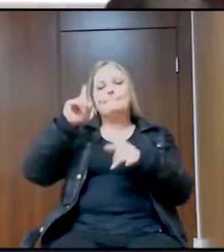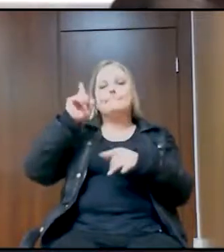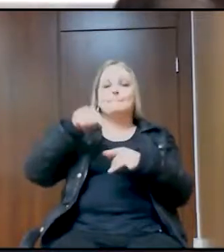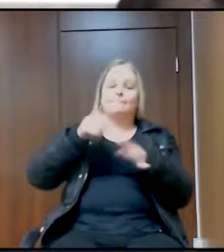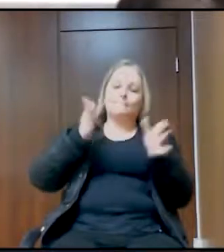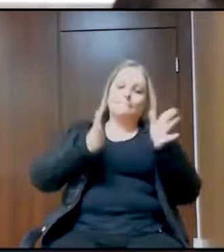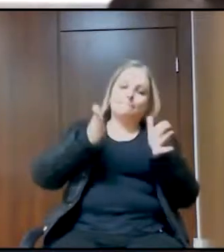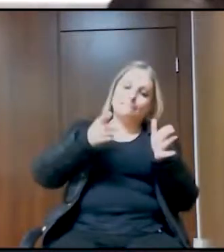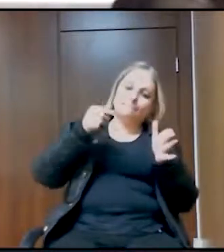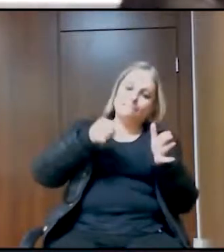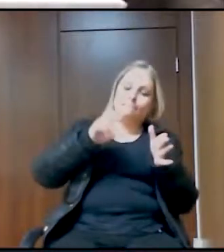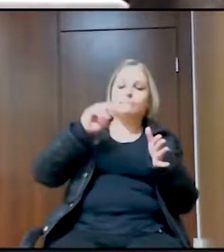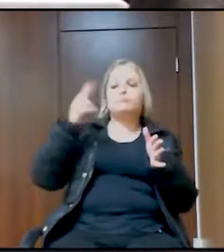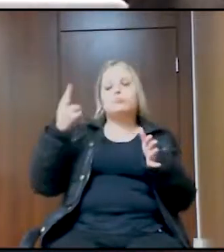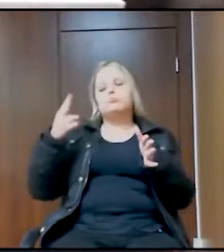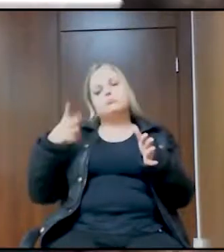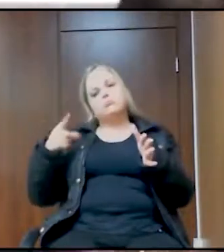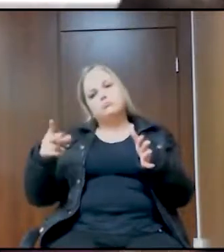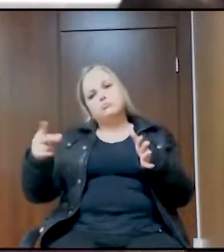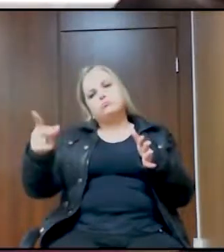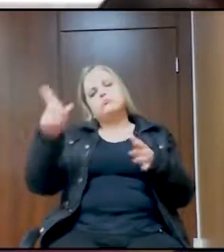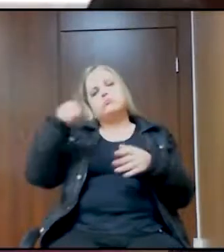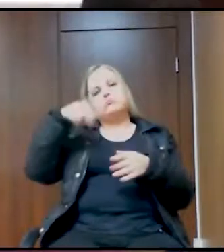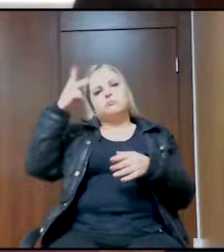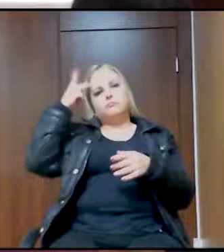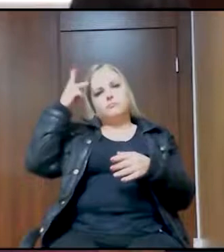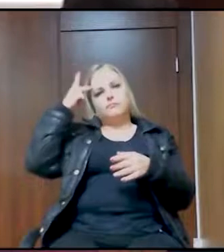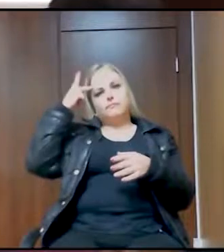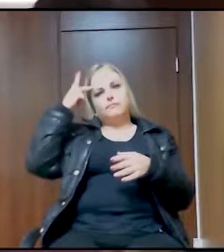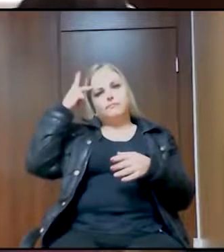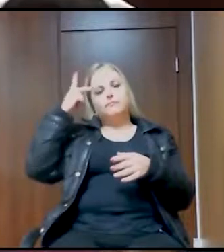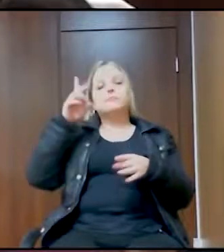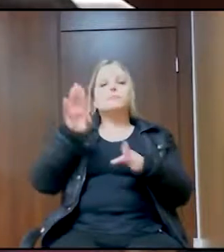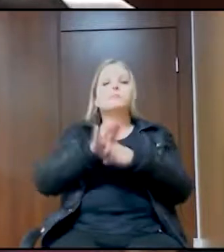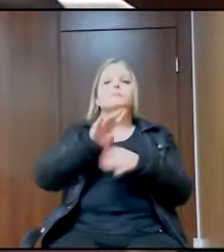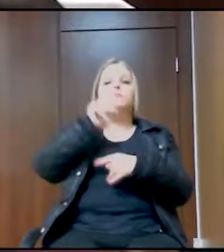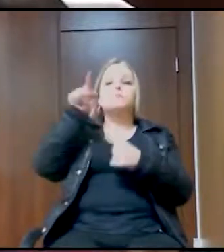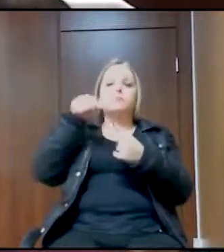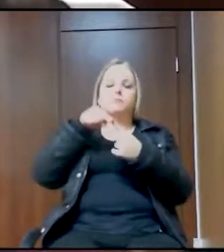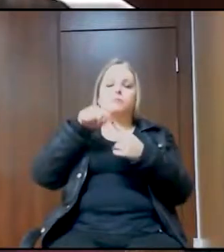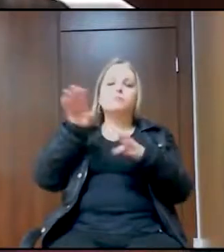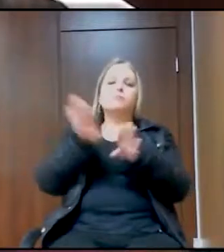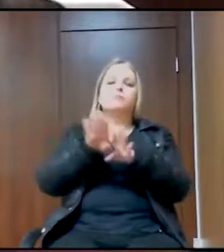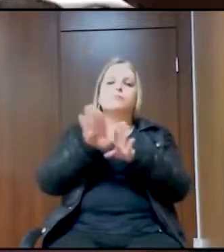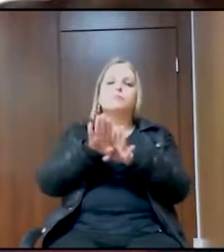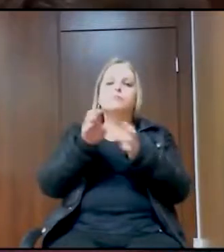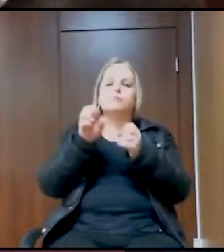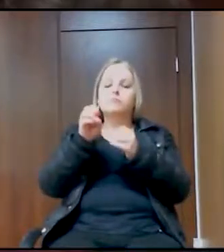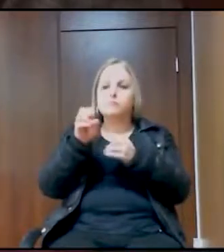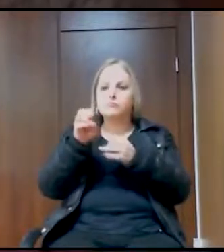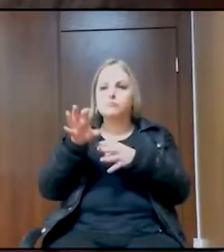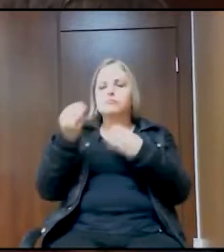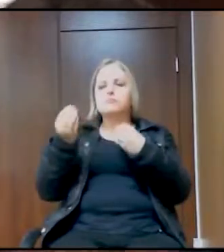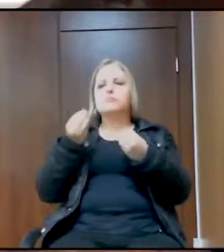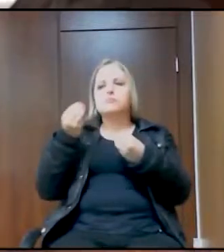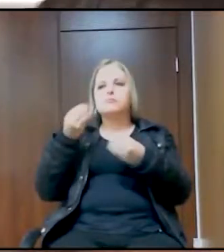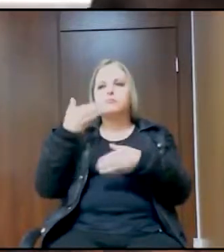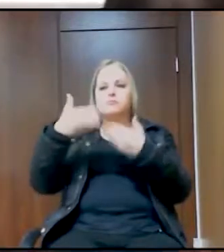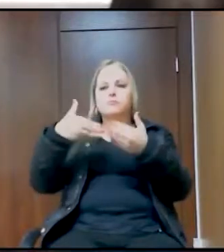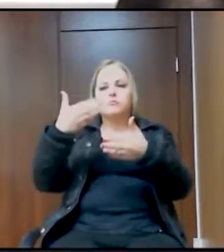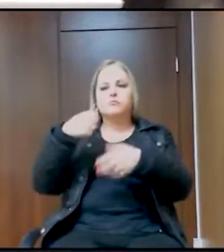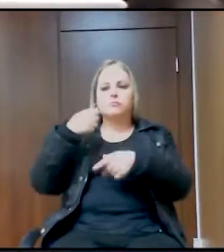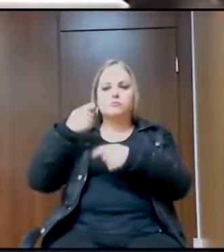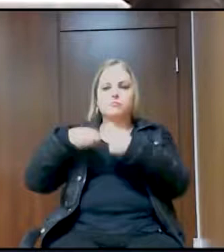definitivo, pelo município de São Paulo. E tem o objetivo também de instruir, né, os procedimentos administrativos